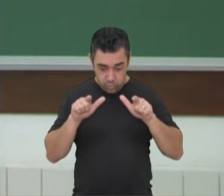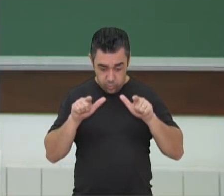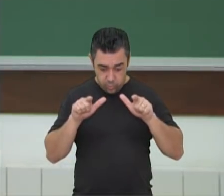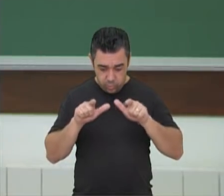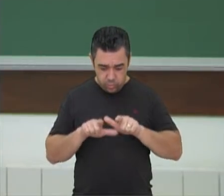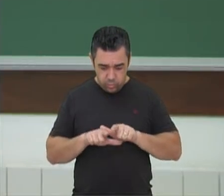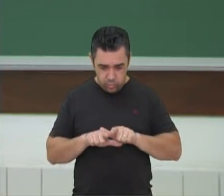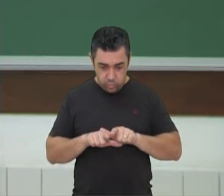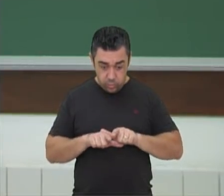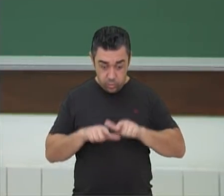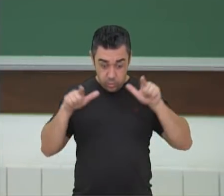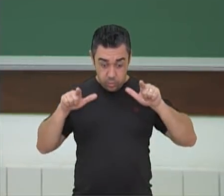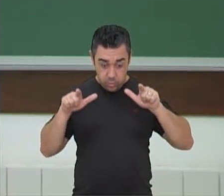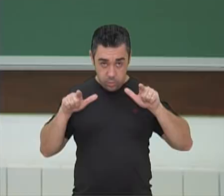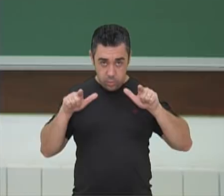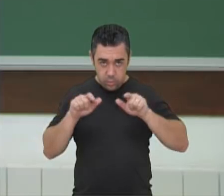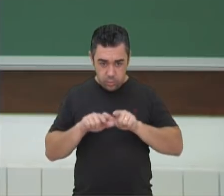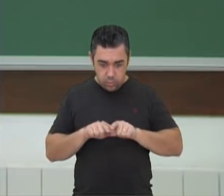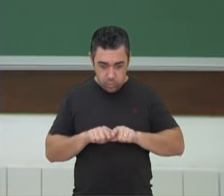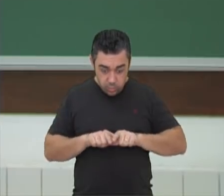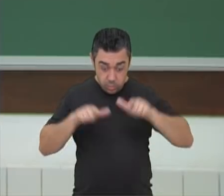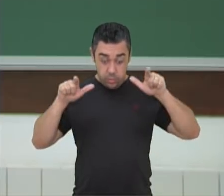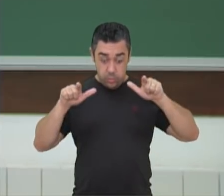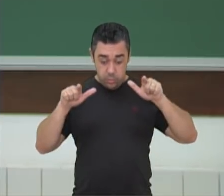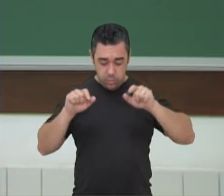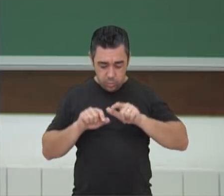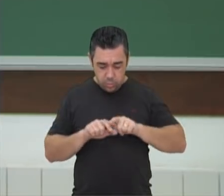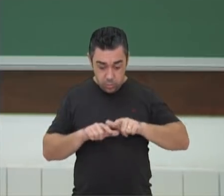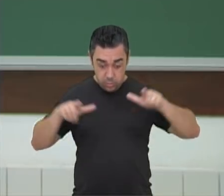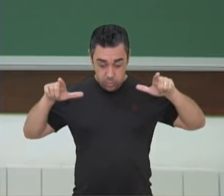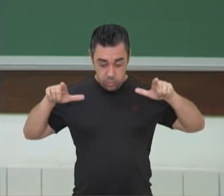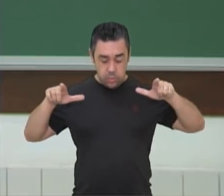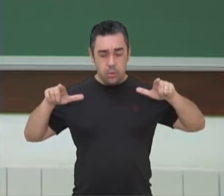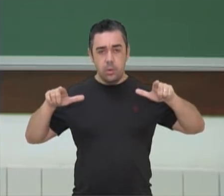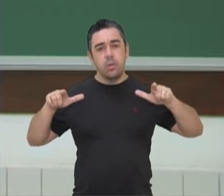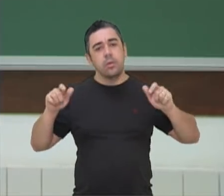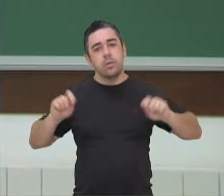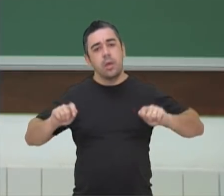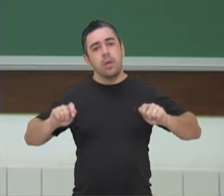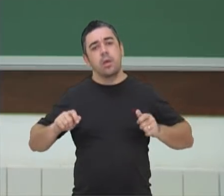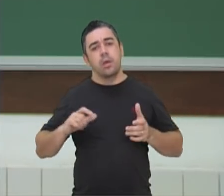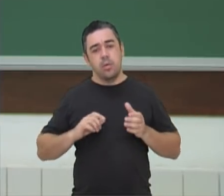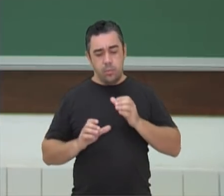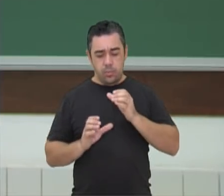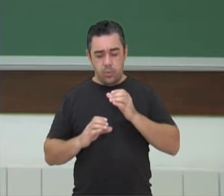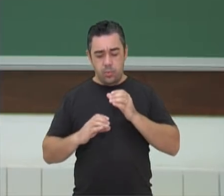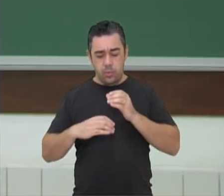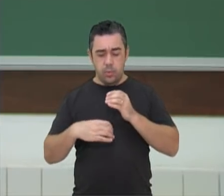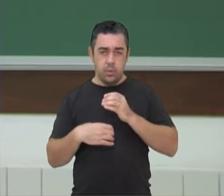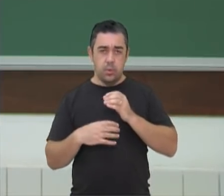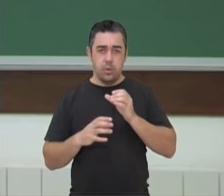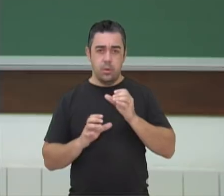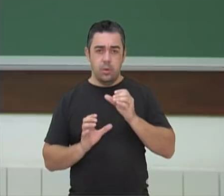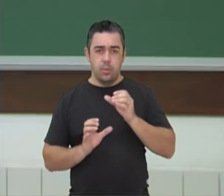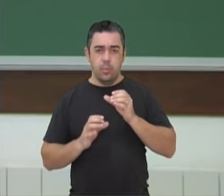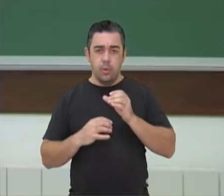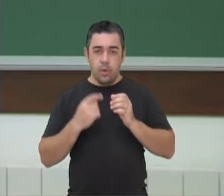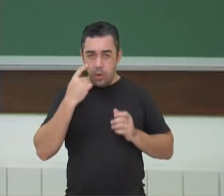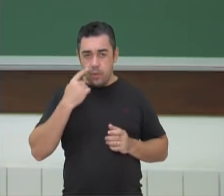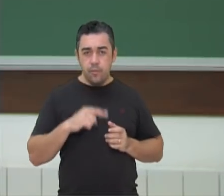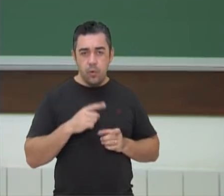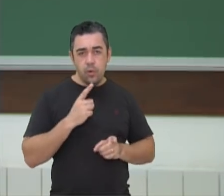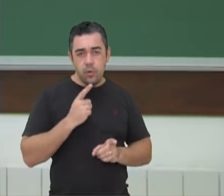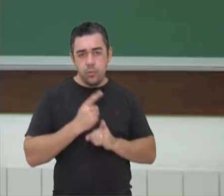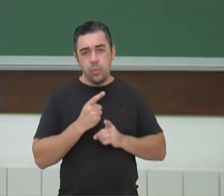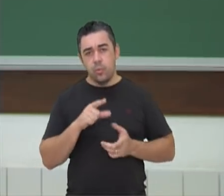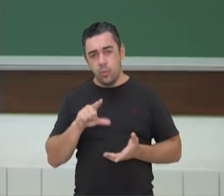tem um poder de ampliação. Então, se eu quiser ampliar mais um objeto, eu giro o revólver e opto,